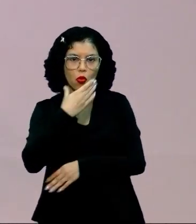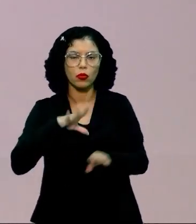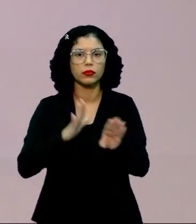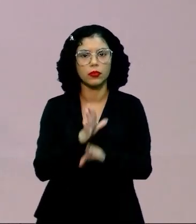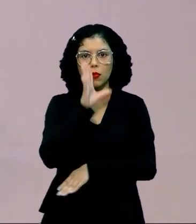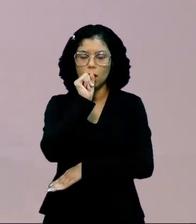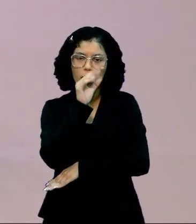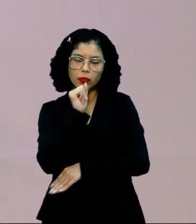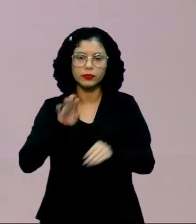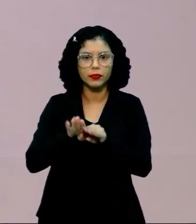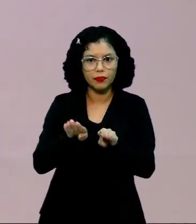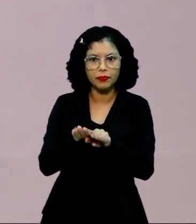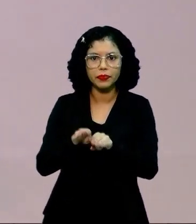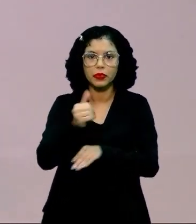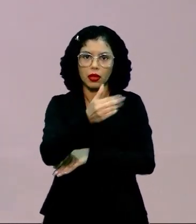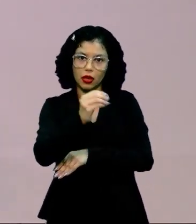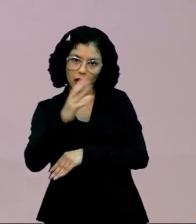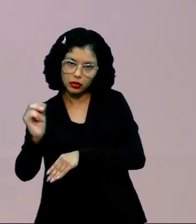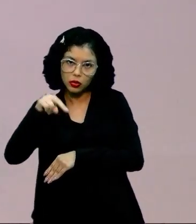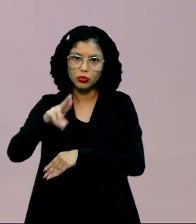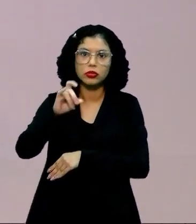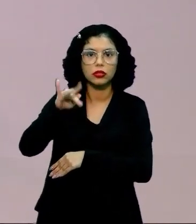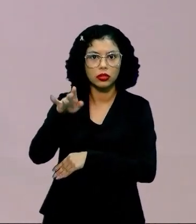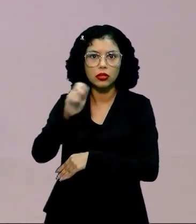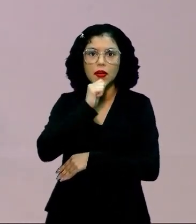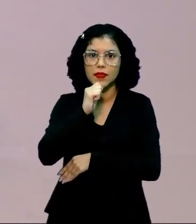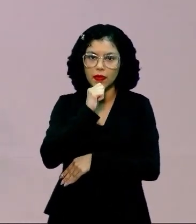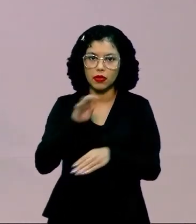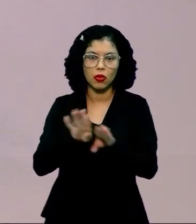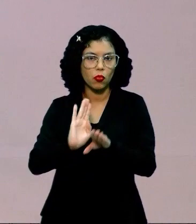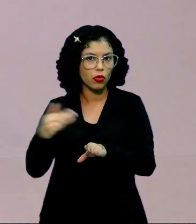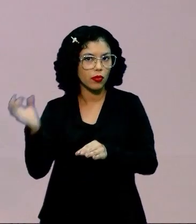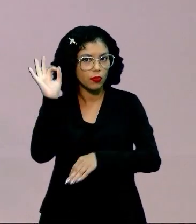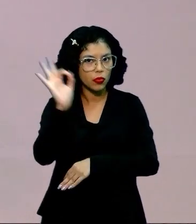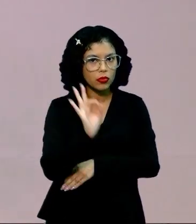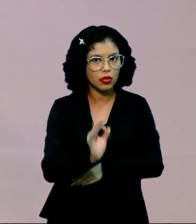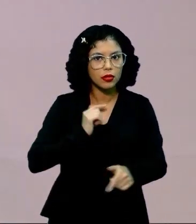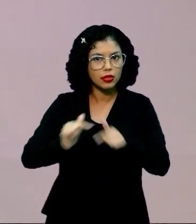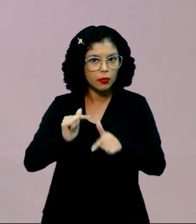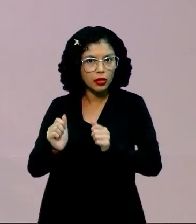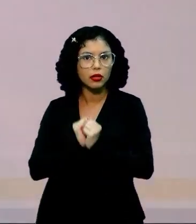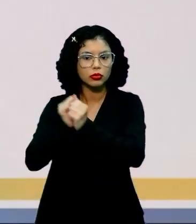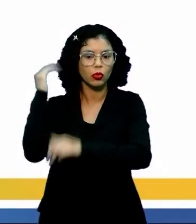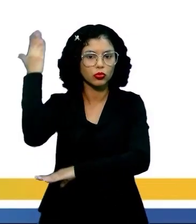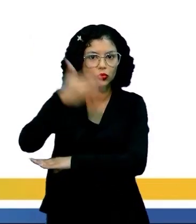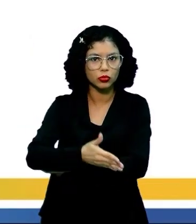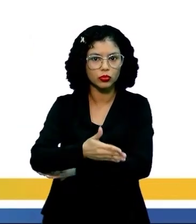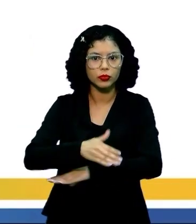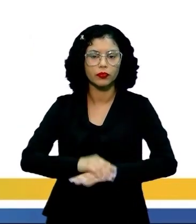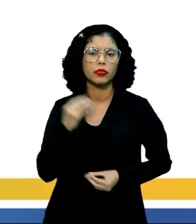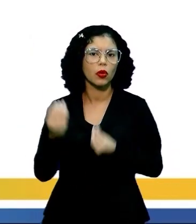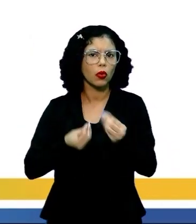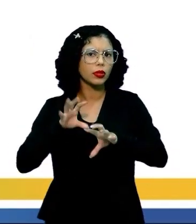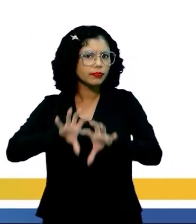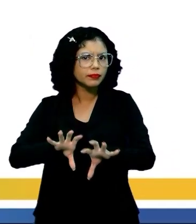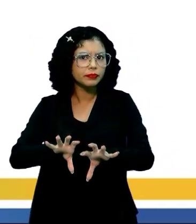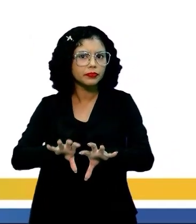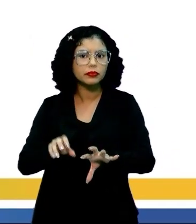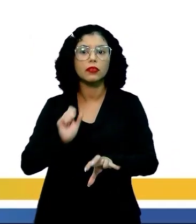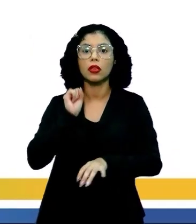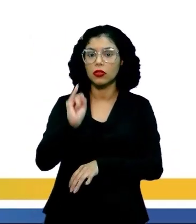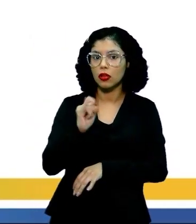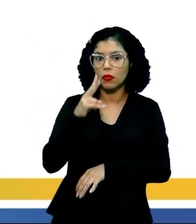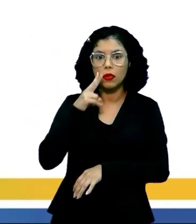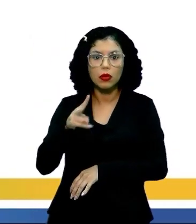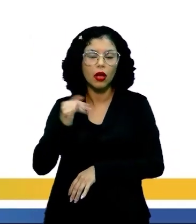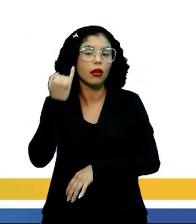O cento representa 100 unidades. Então, quando você fala por cento, trabalhamos isso diretamente. Como assim? Se você